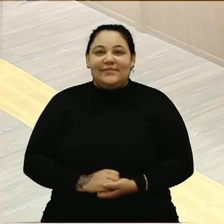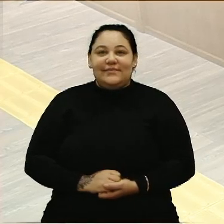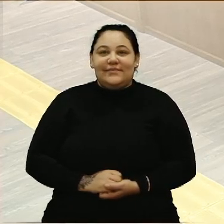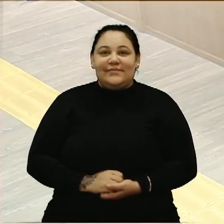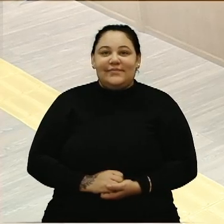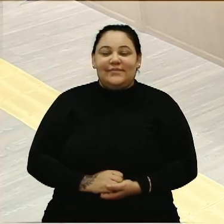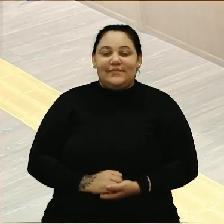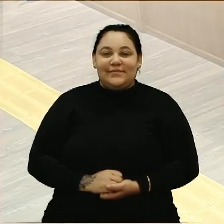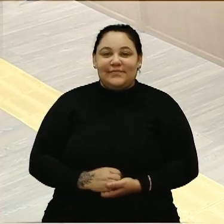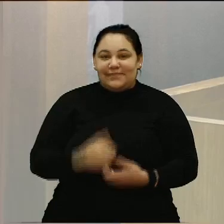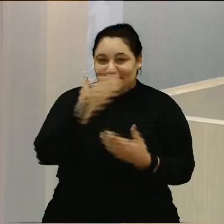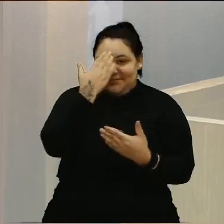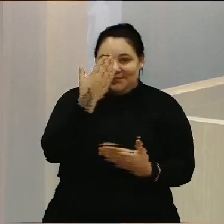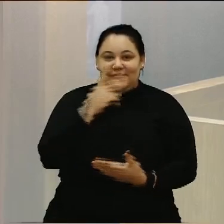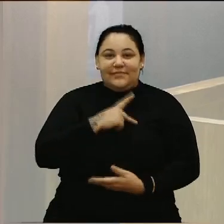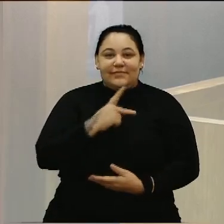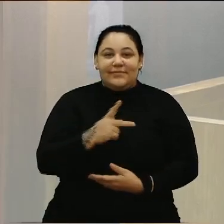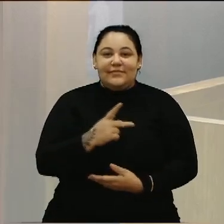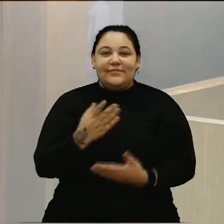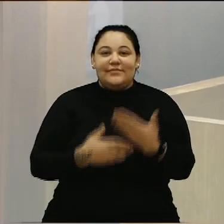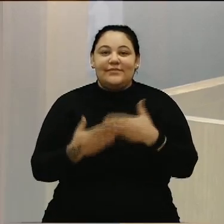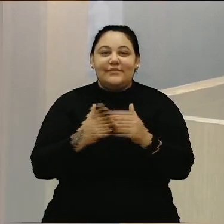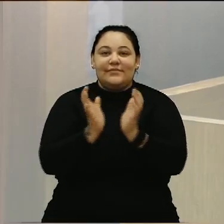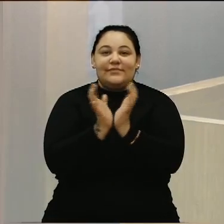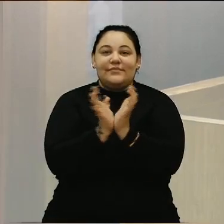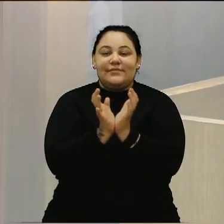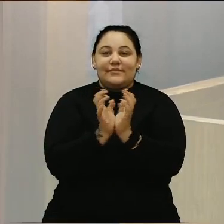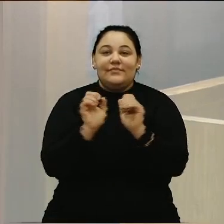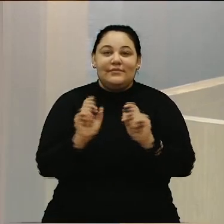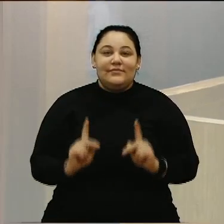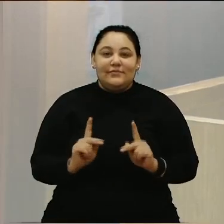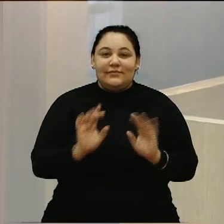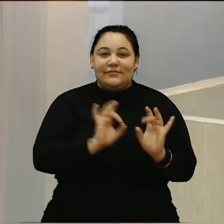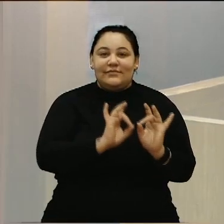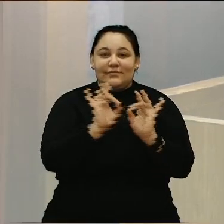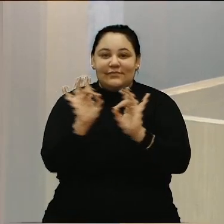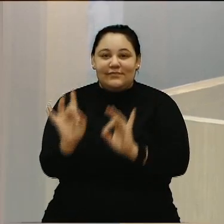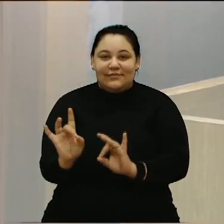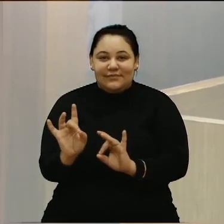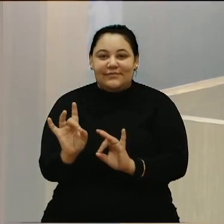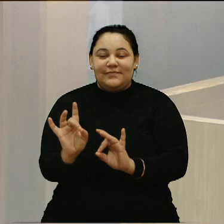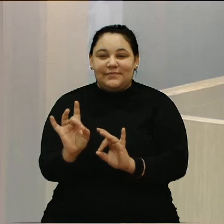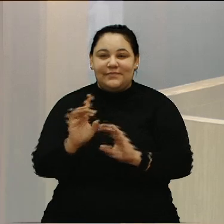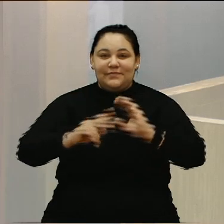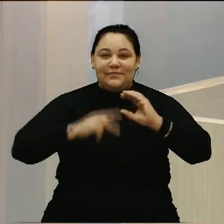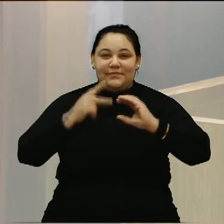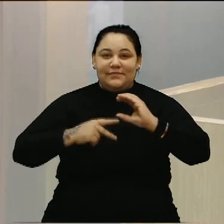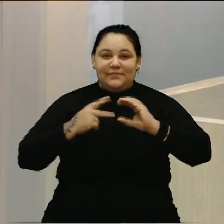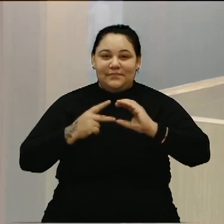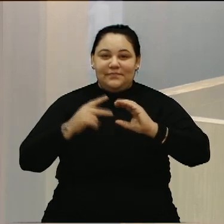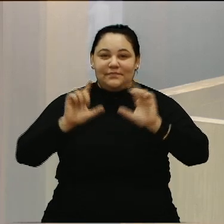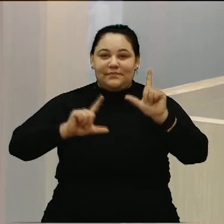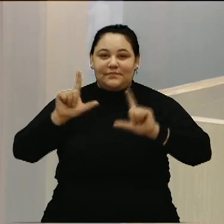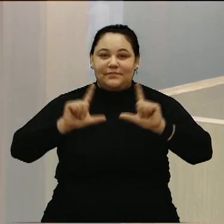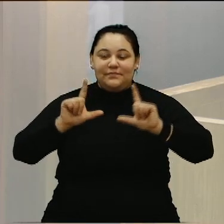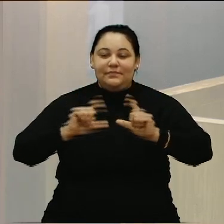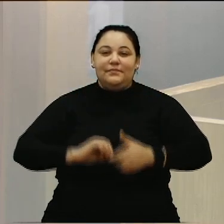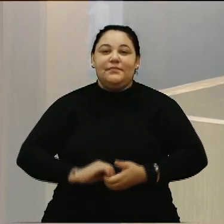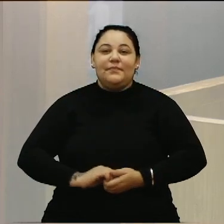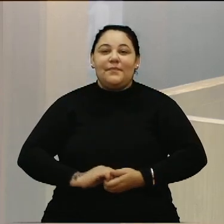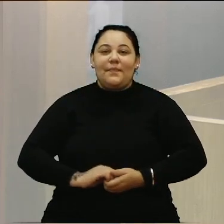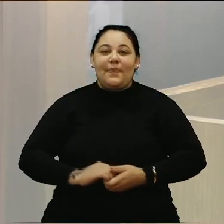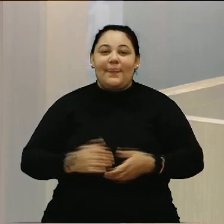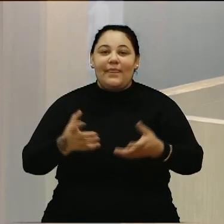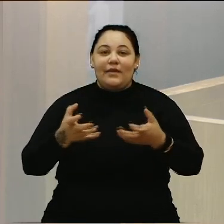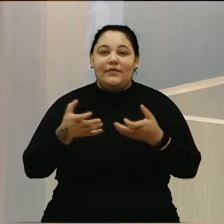Obrigado, presidente, nobres colegas, todos que nos assistem e acompanham pela TV Câmara. Gostaria